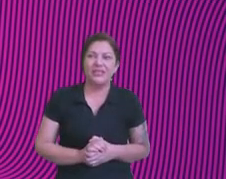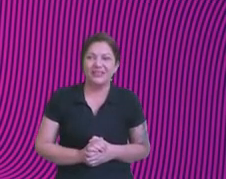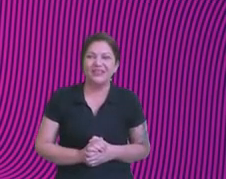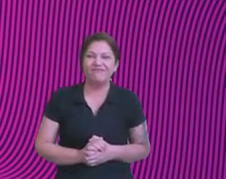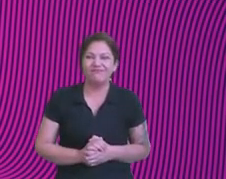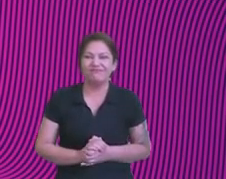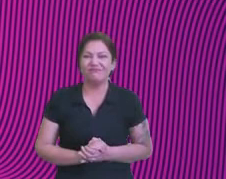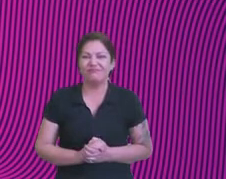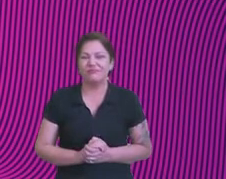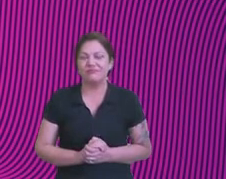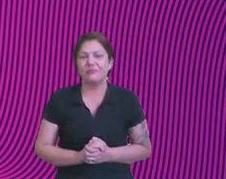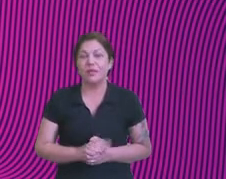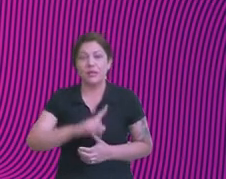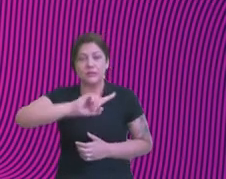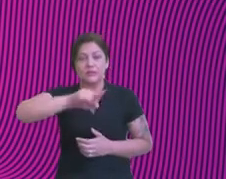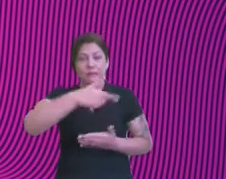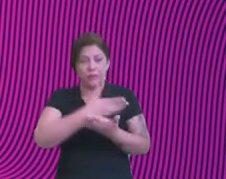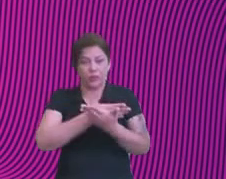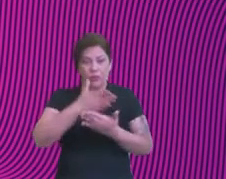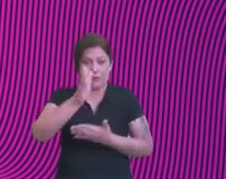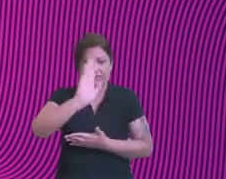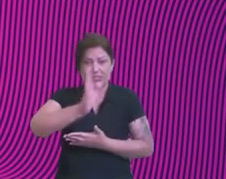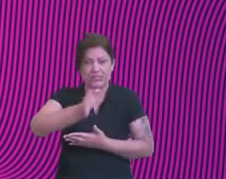aí ele abre